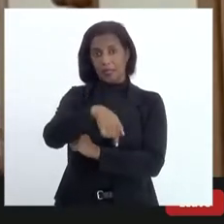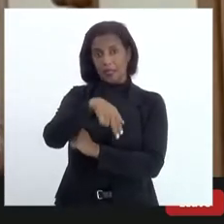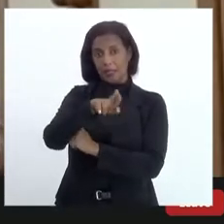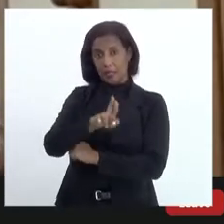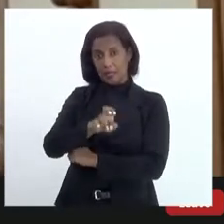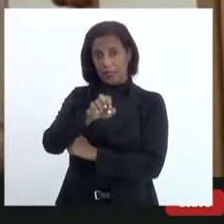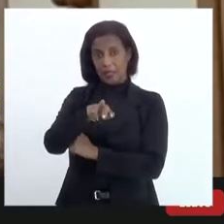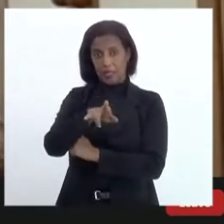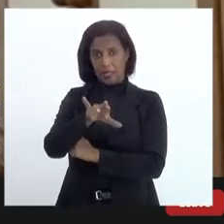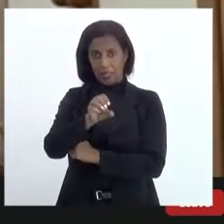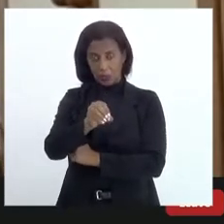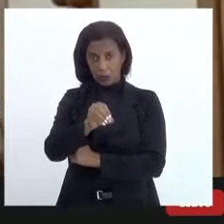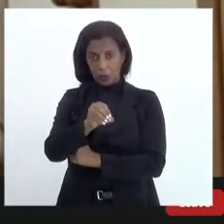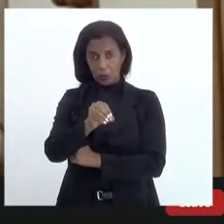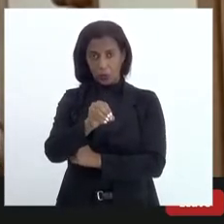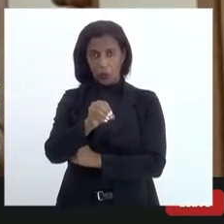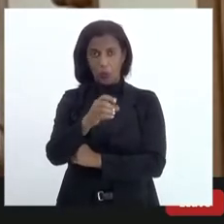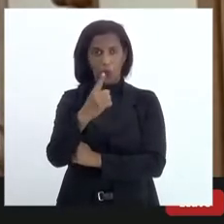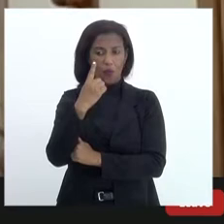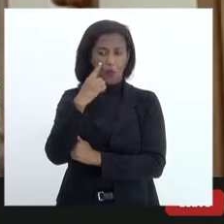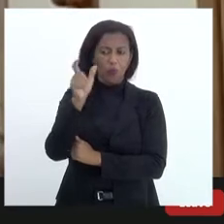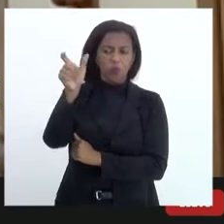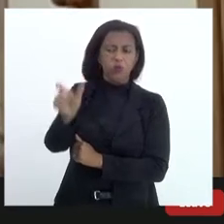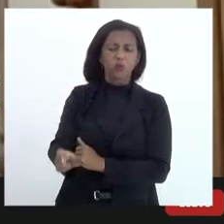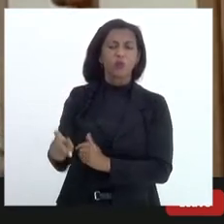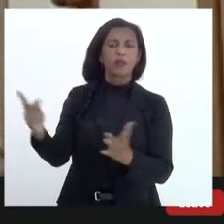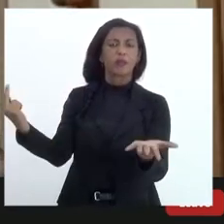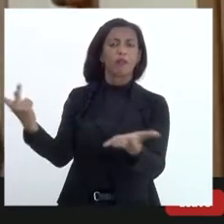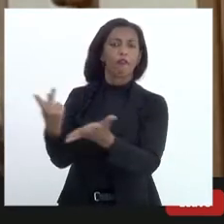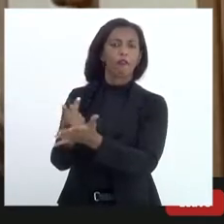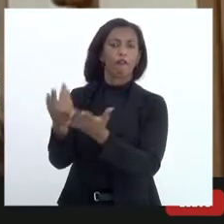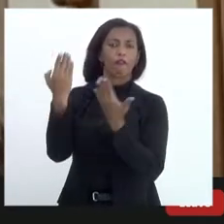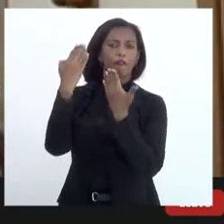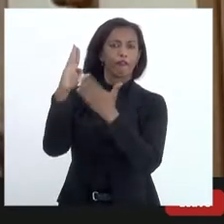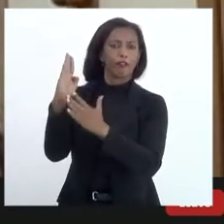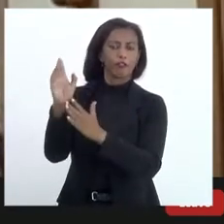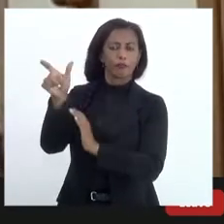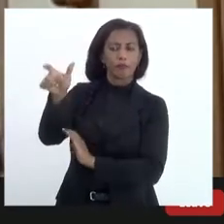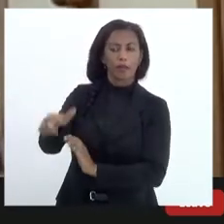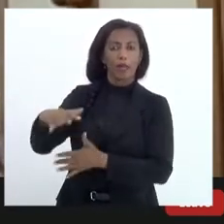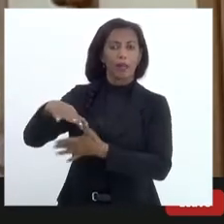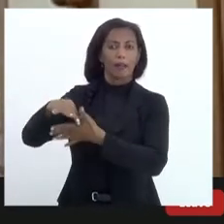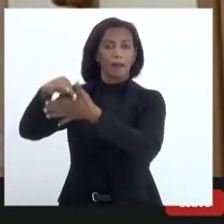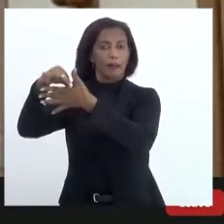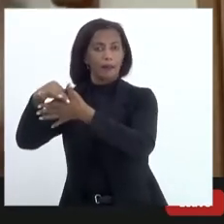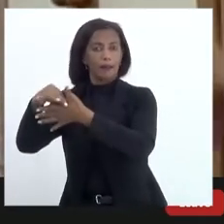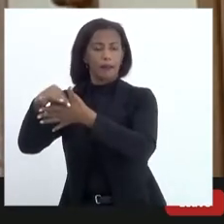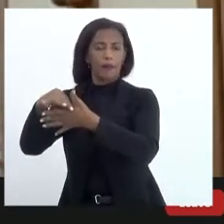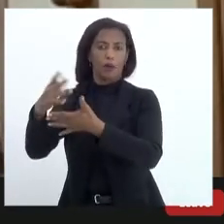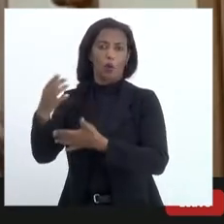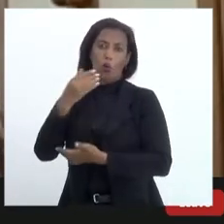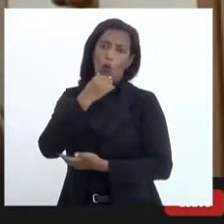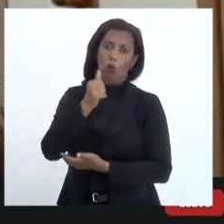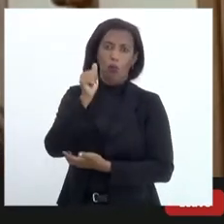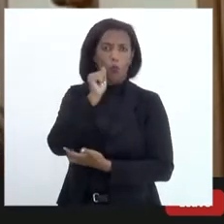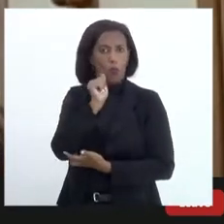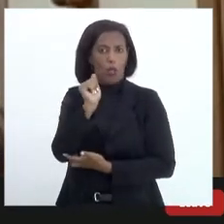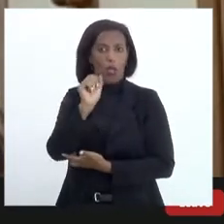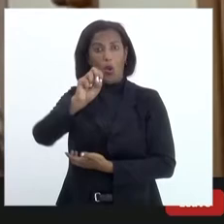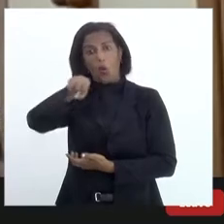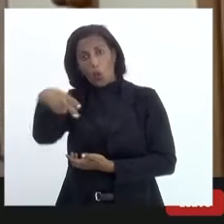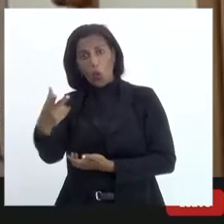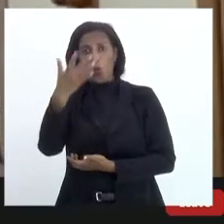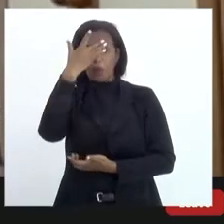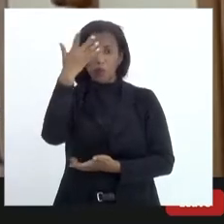instados pela vítima, né, seja a líder ou líder religioso ou o praticante,